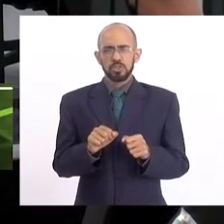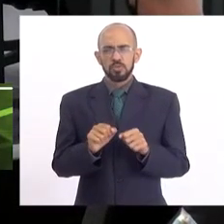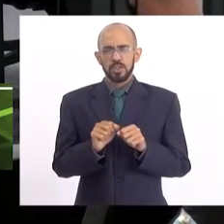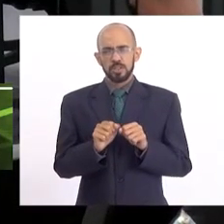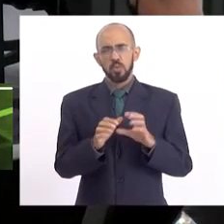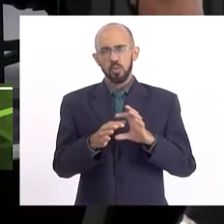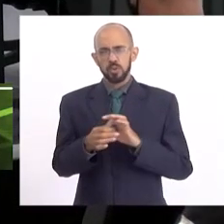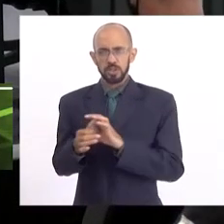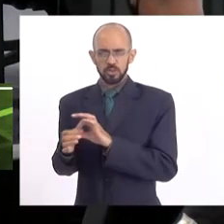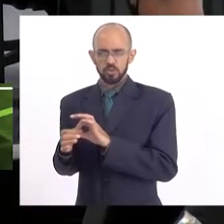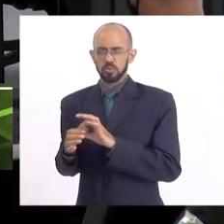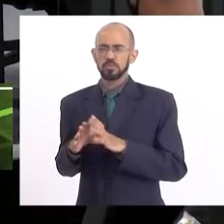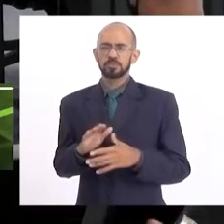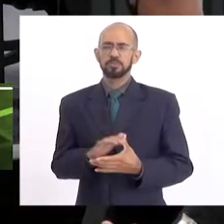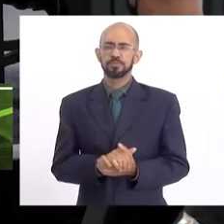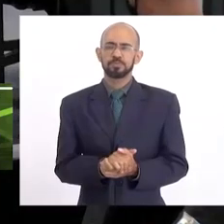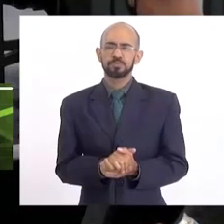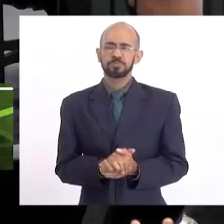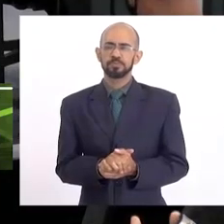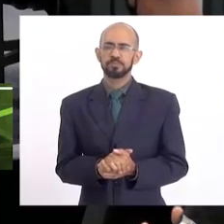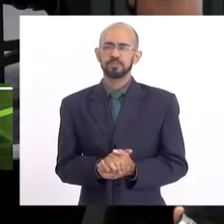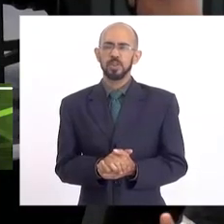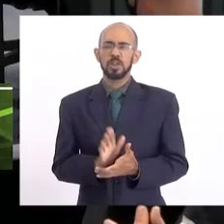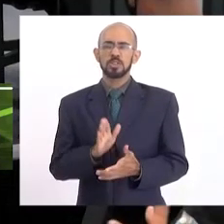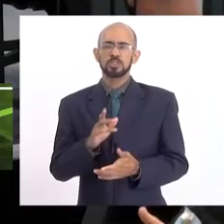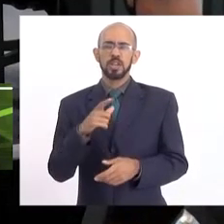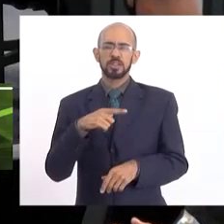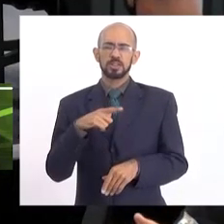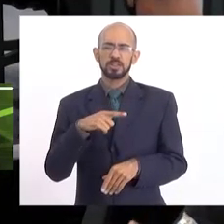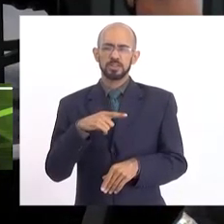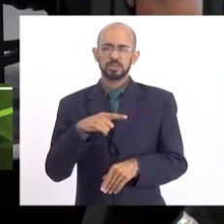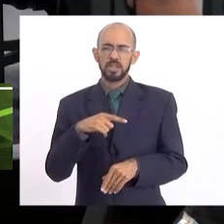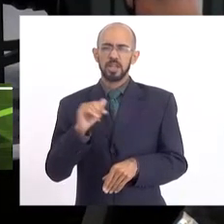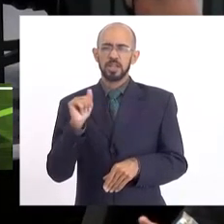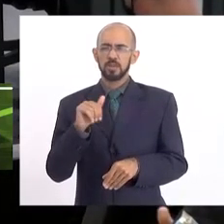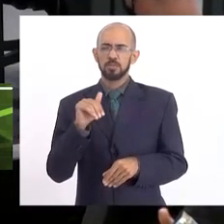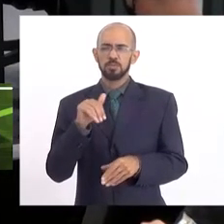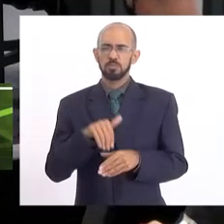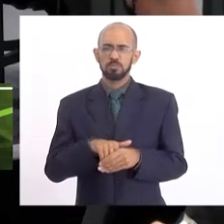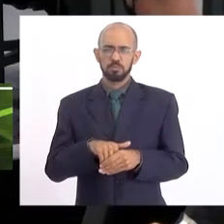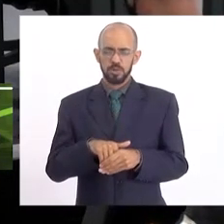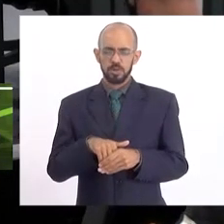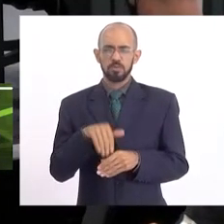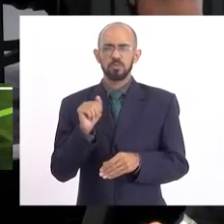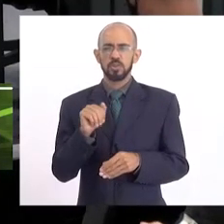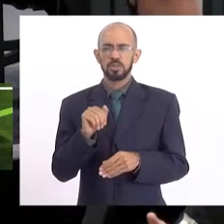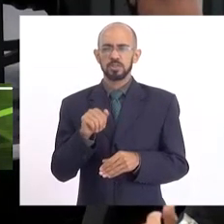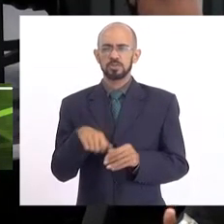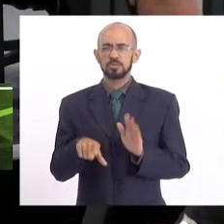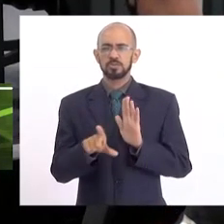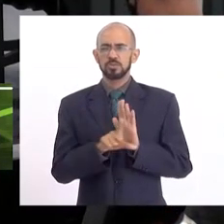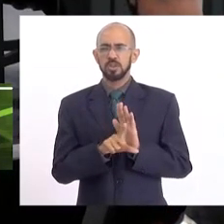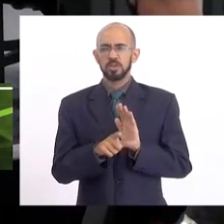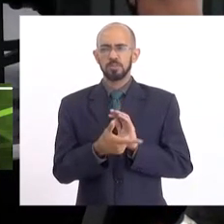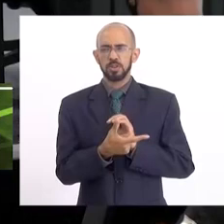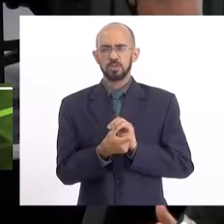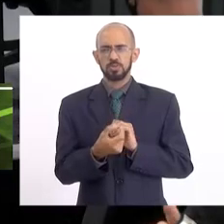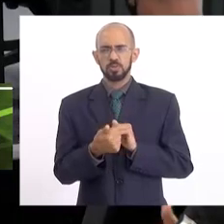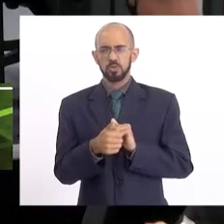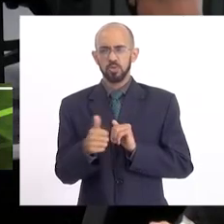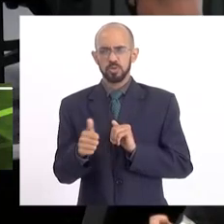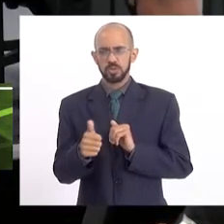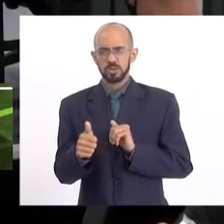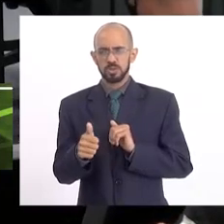há algo tramitando para efetivar a convocação de 2011? Sim.